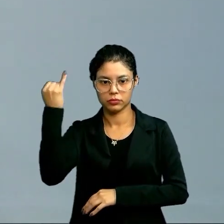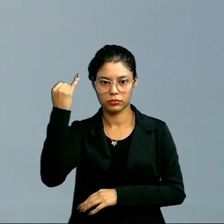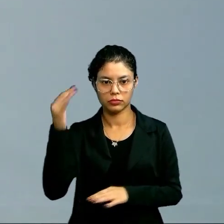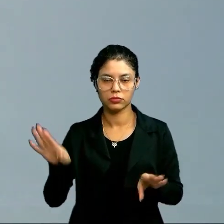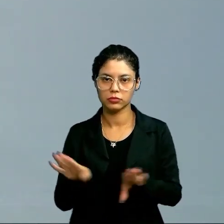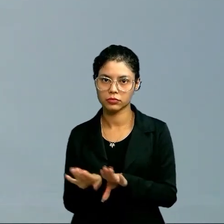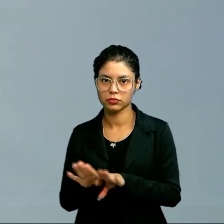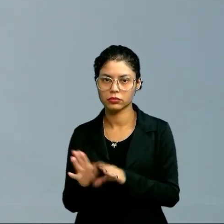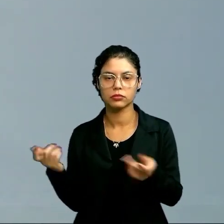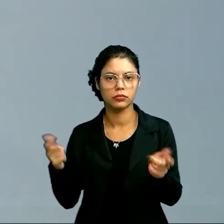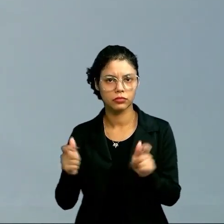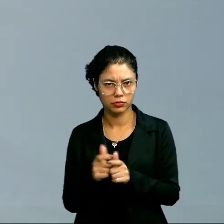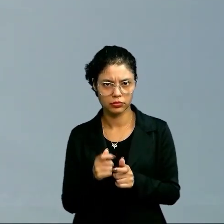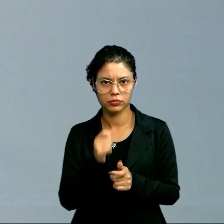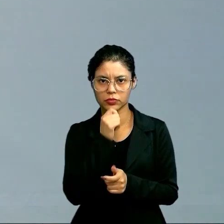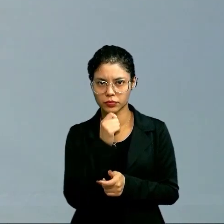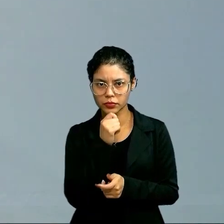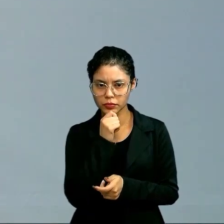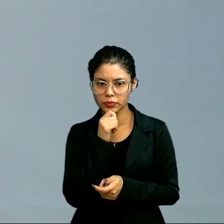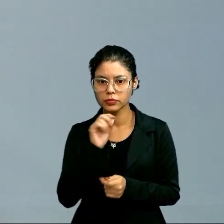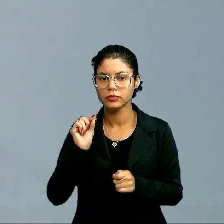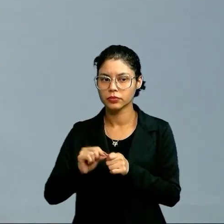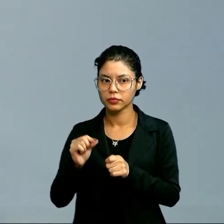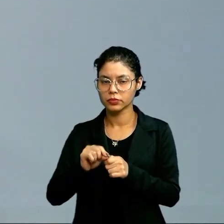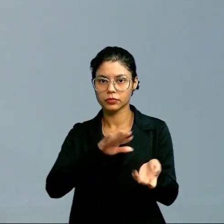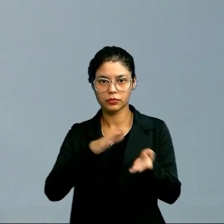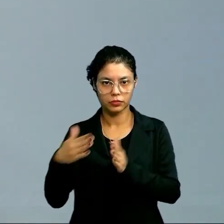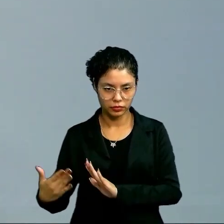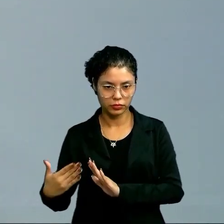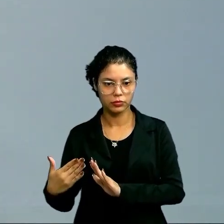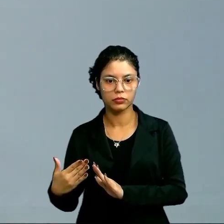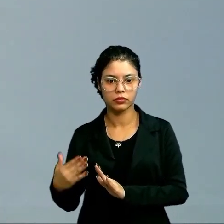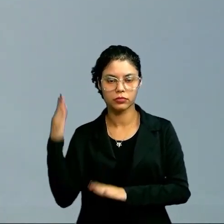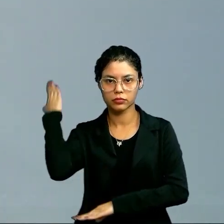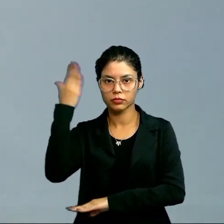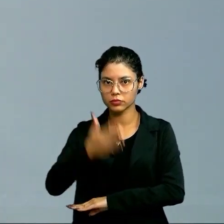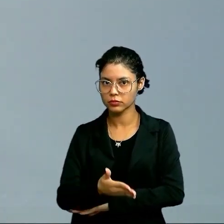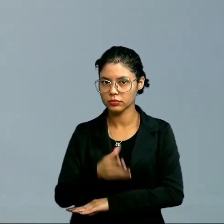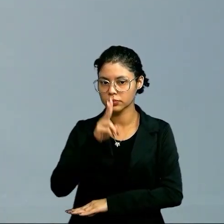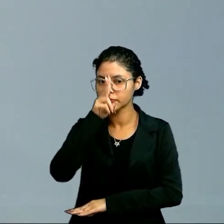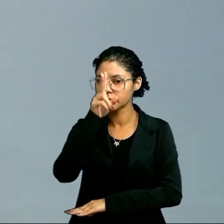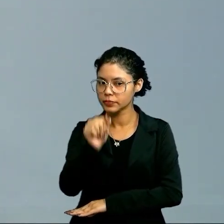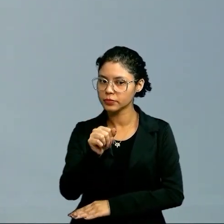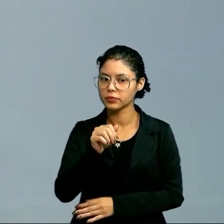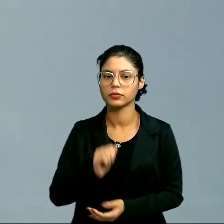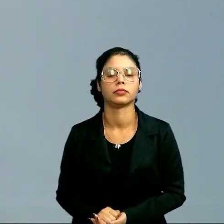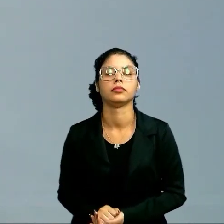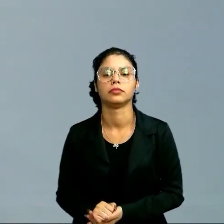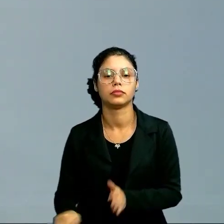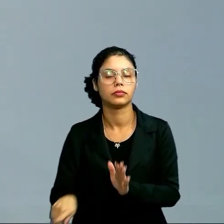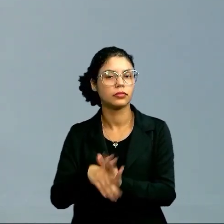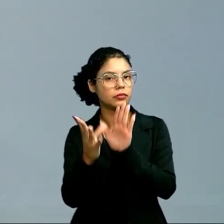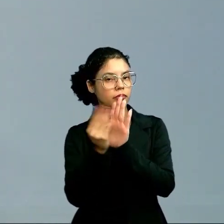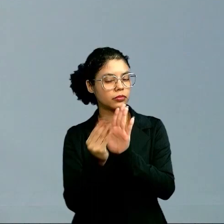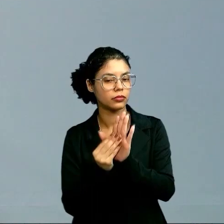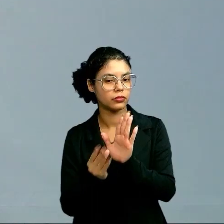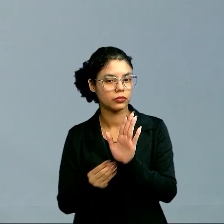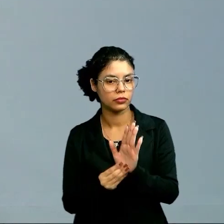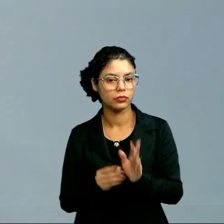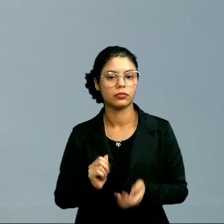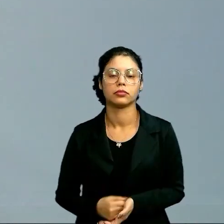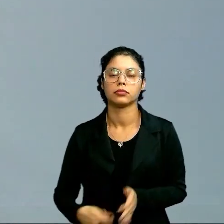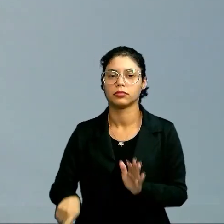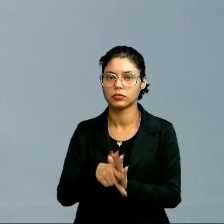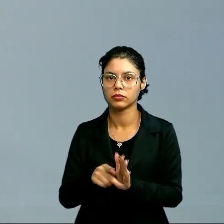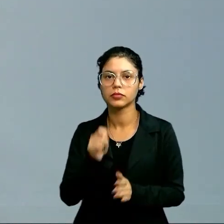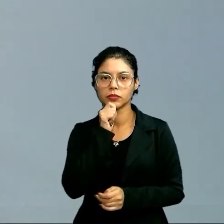da minoria é justamente não fazer parte diretamente do poder, o poder político estabelecido. Então,